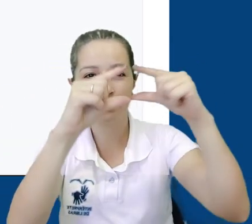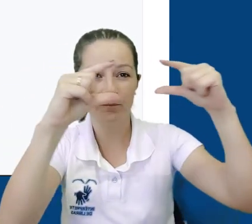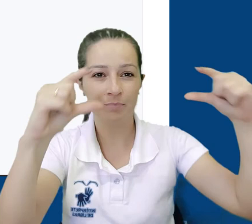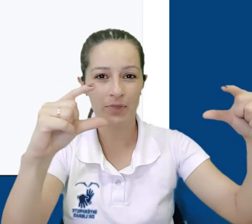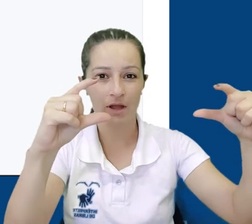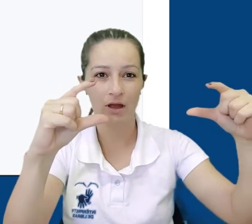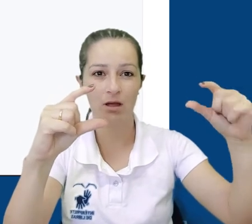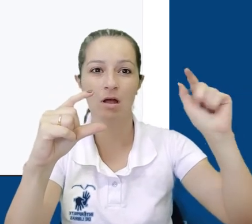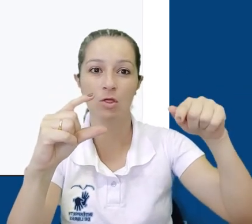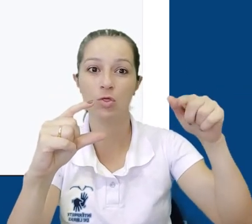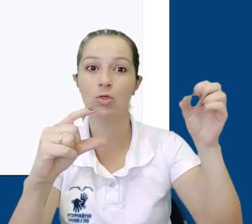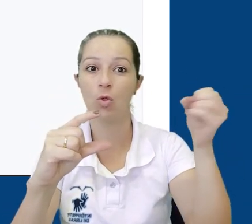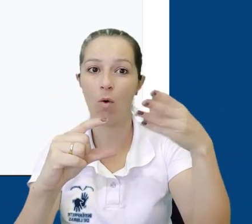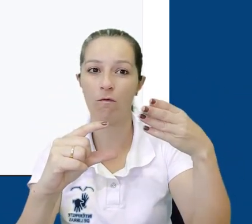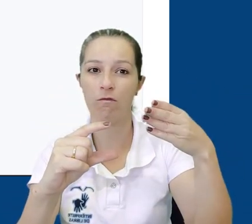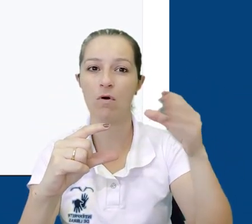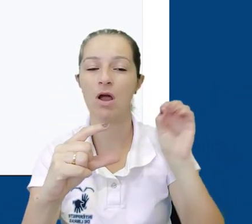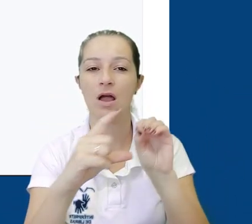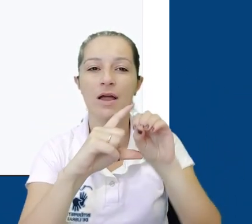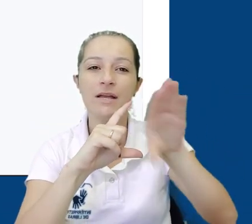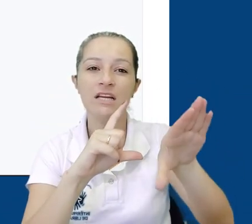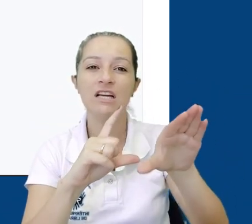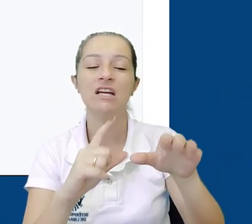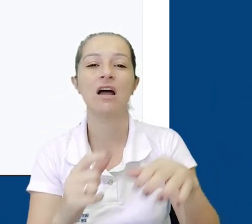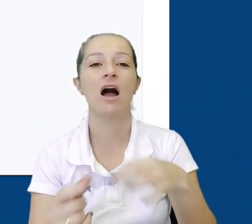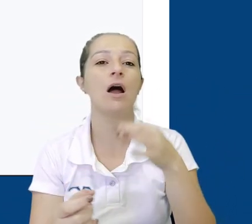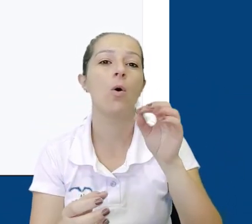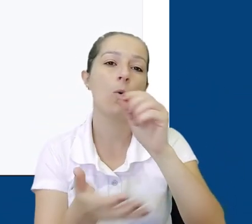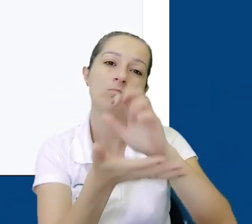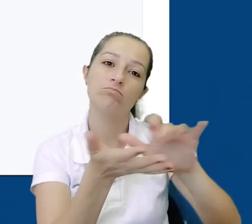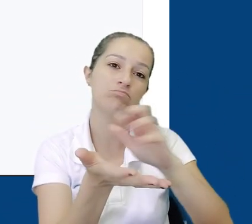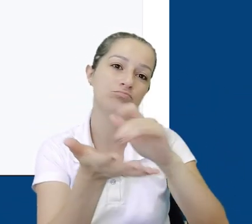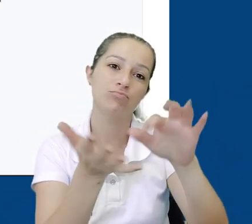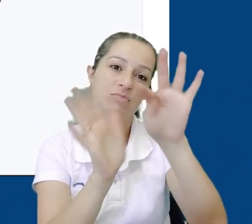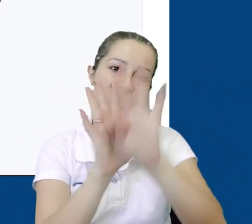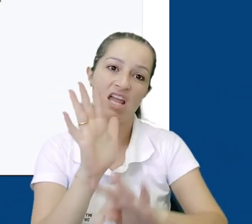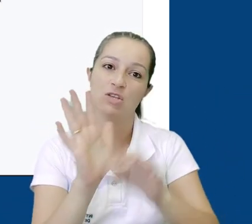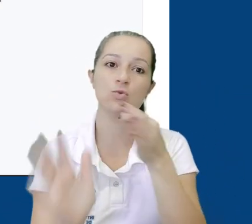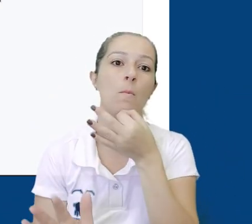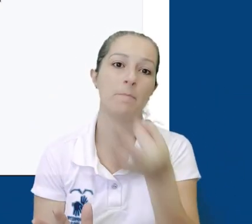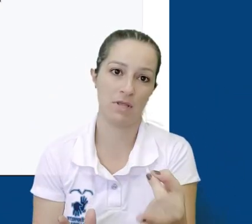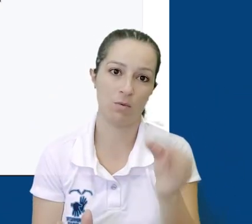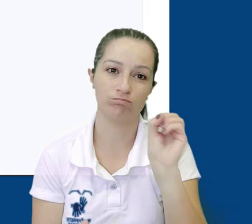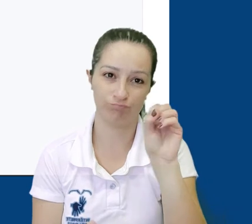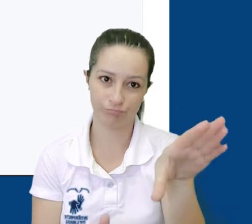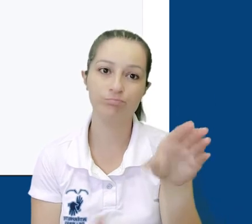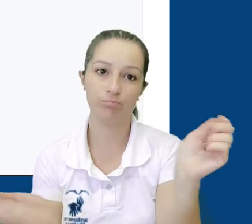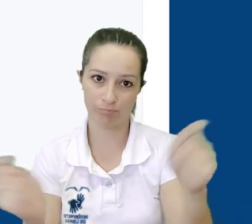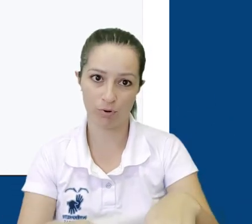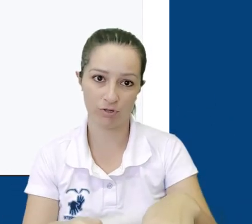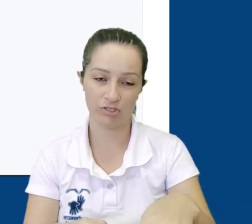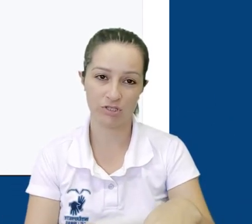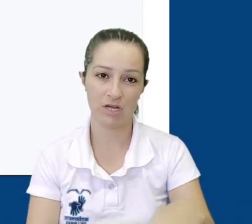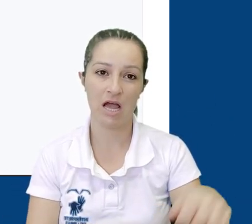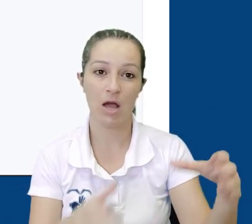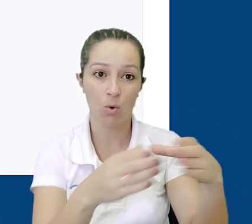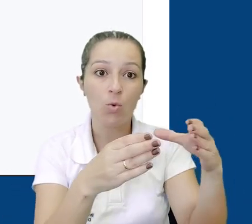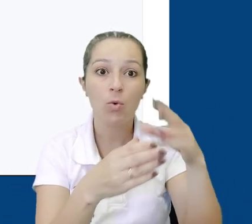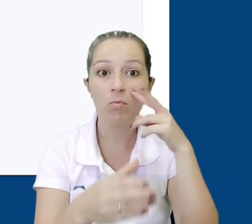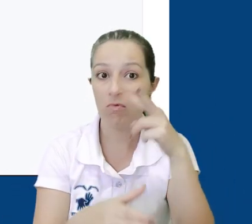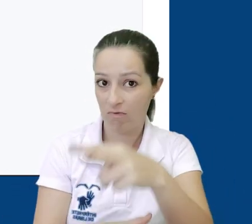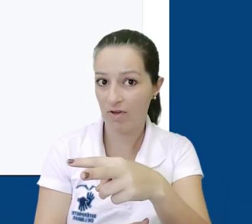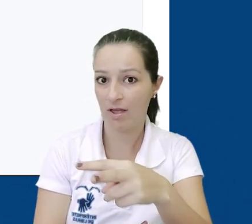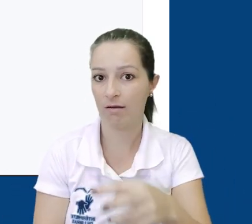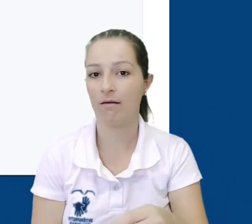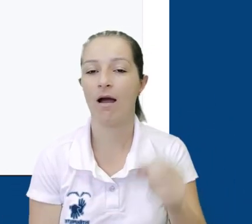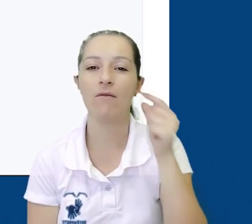ferramenta ao lado da nossa tela de pintura se abre e podemos digitar um comentário. Ele estará sempre visível, mas quando clicar